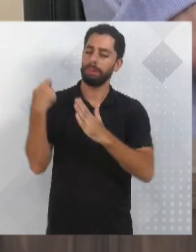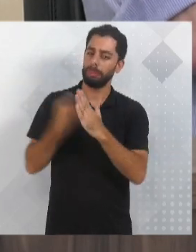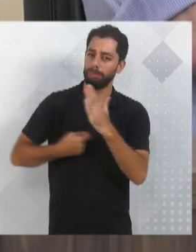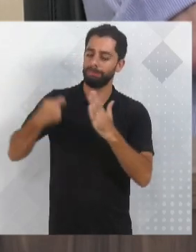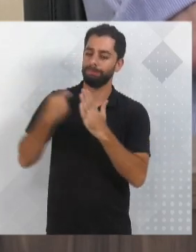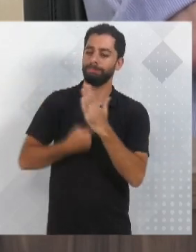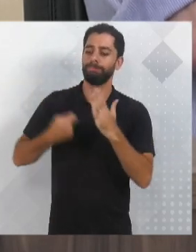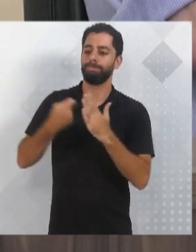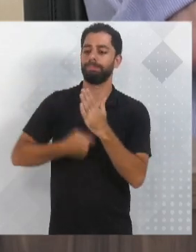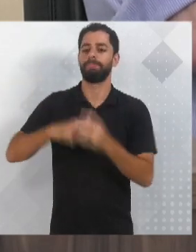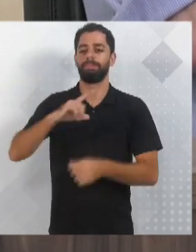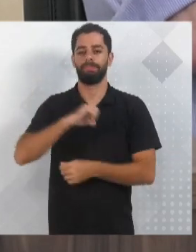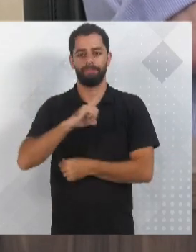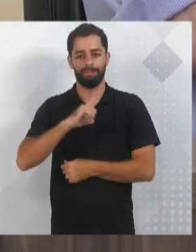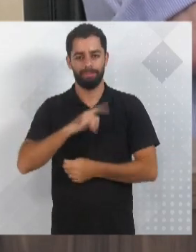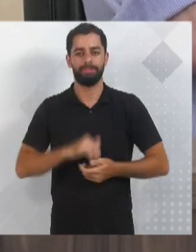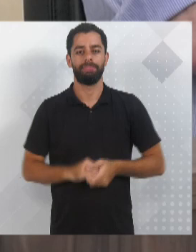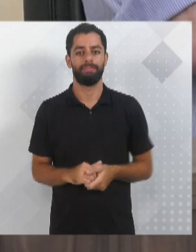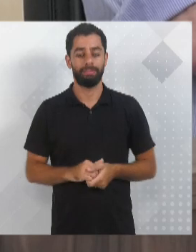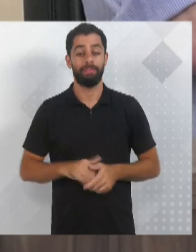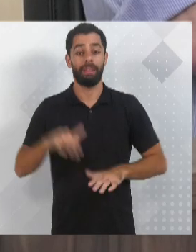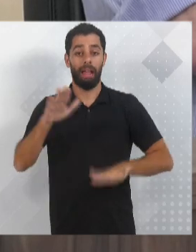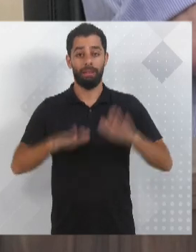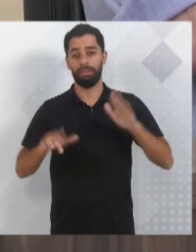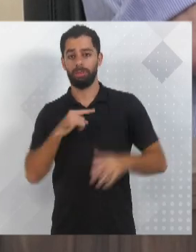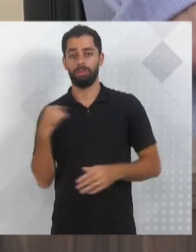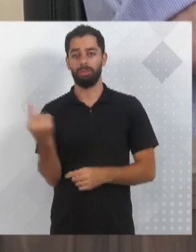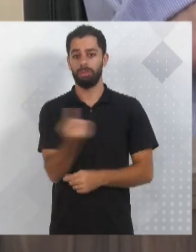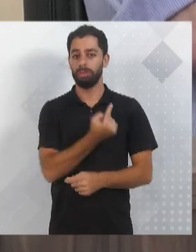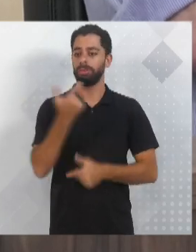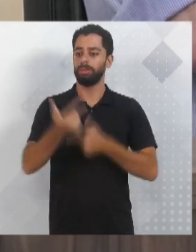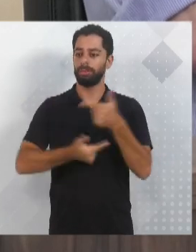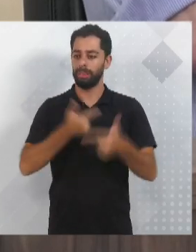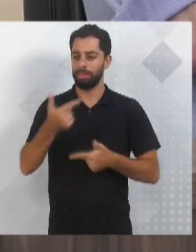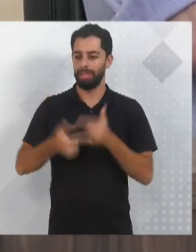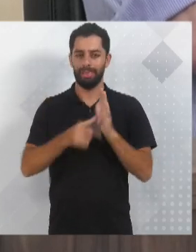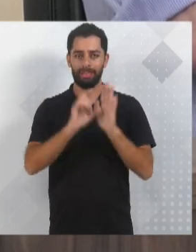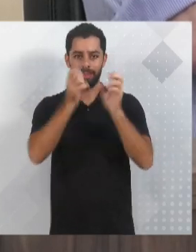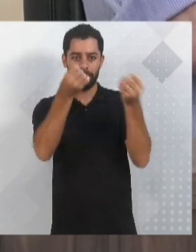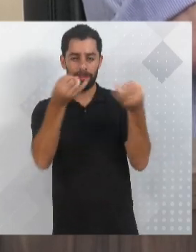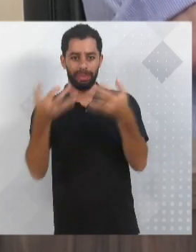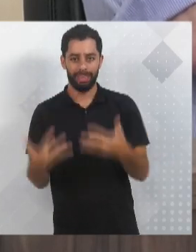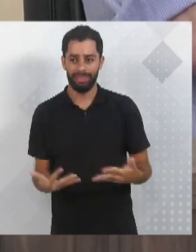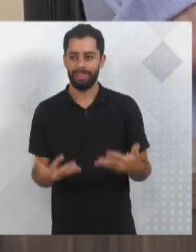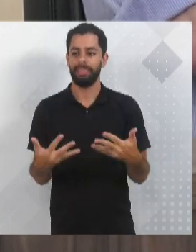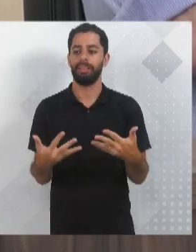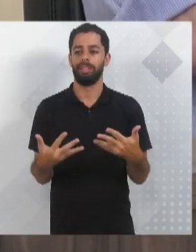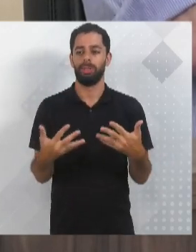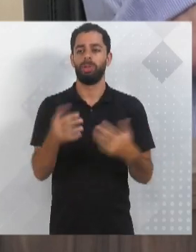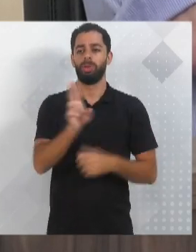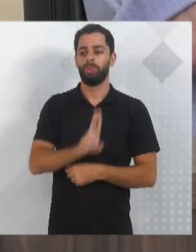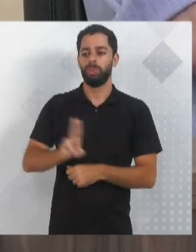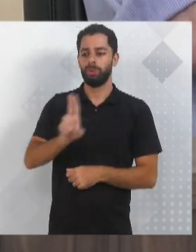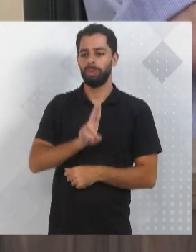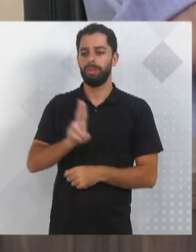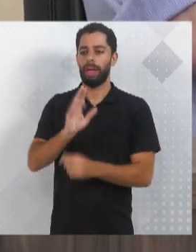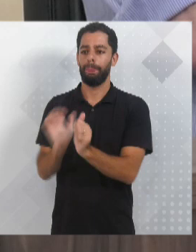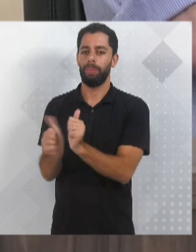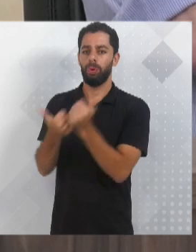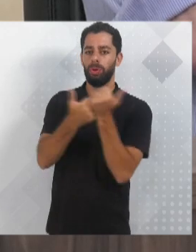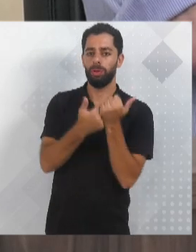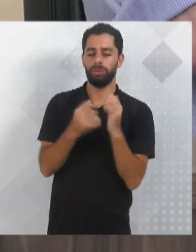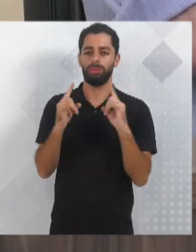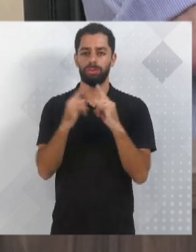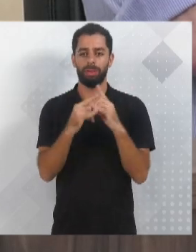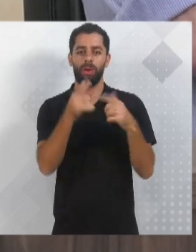persistência. Muitas vezes, nos nossos trabalhos, como eu falei, a gente se utiliza do apoio